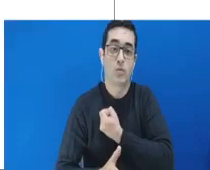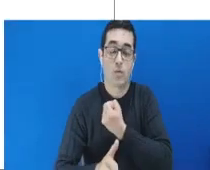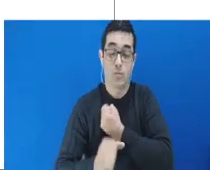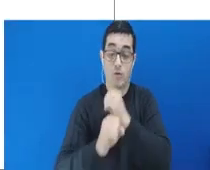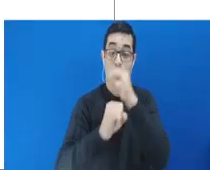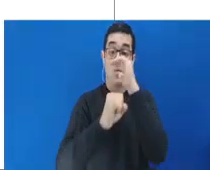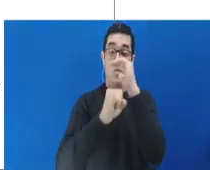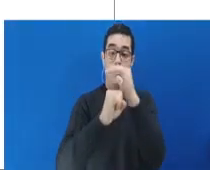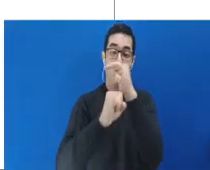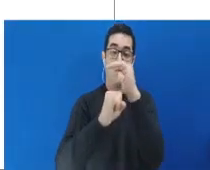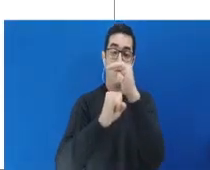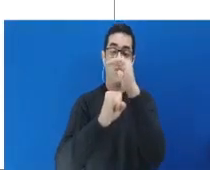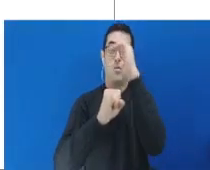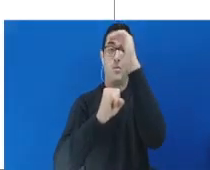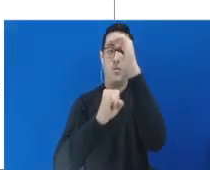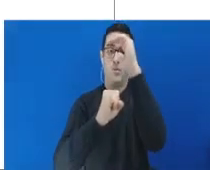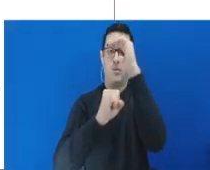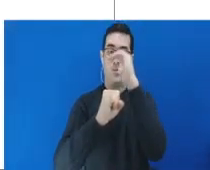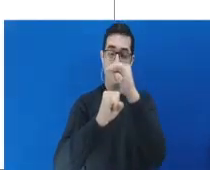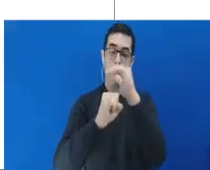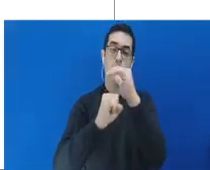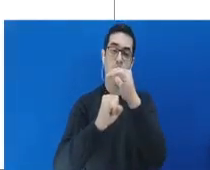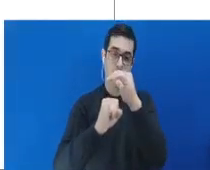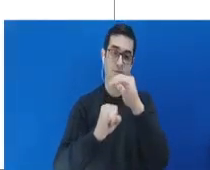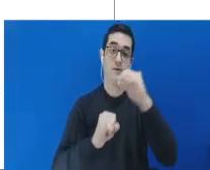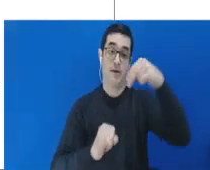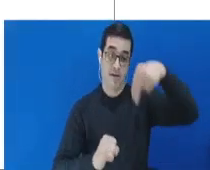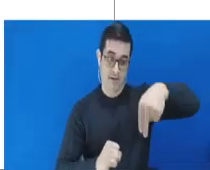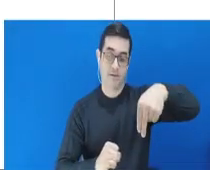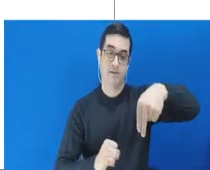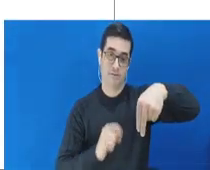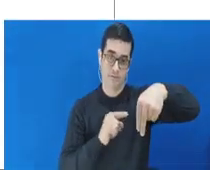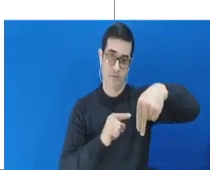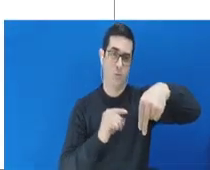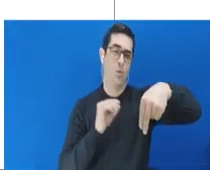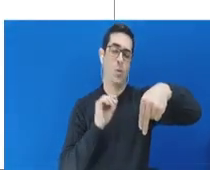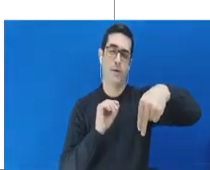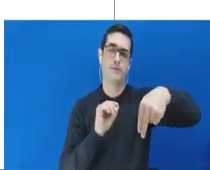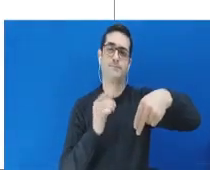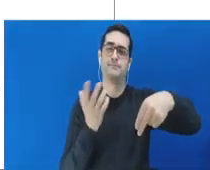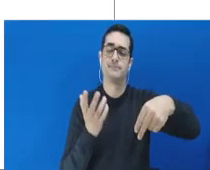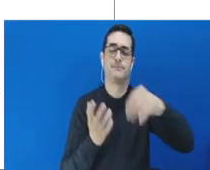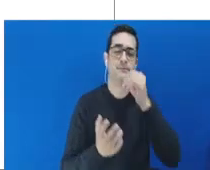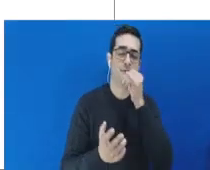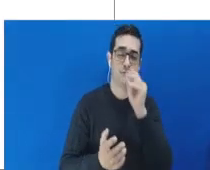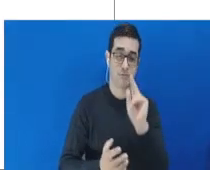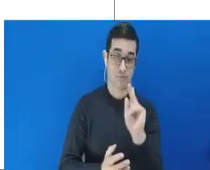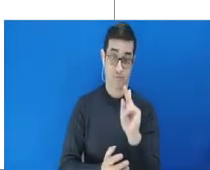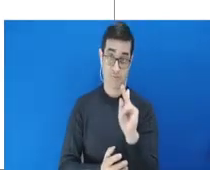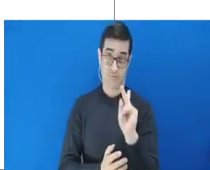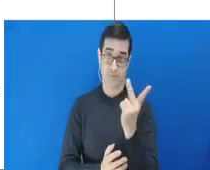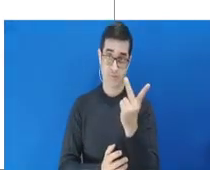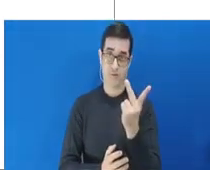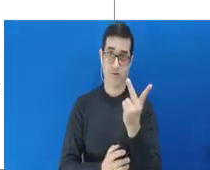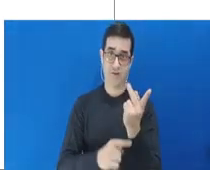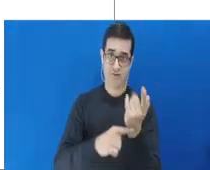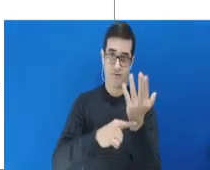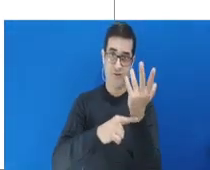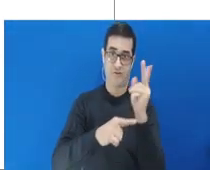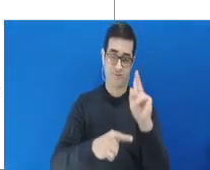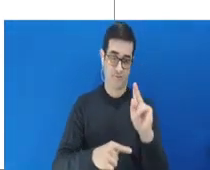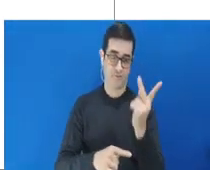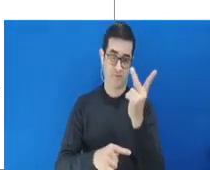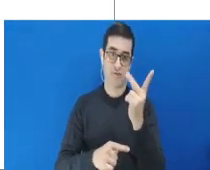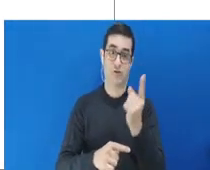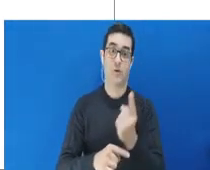números inteiros a partir de 1. Então, por exemplo, no caso do hidrogênio, como ele só tem um elétron, está no nível 1, né, 1 elevado